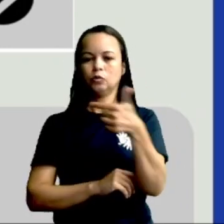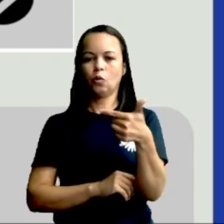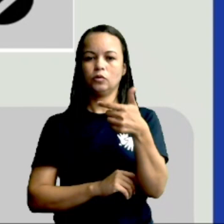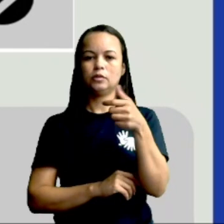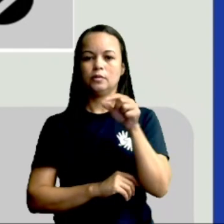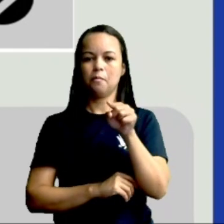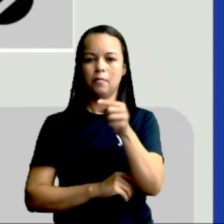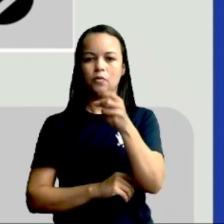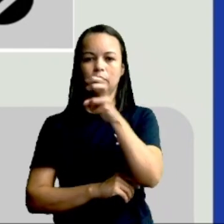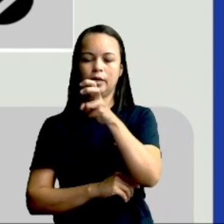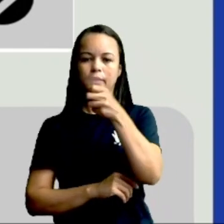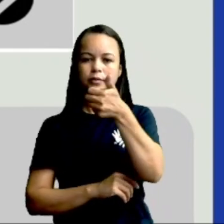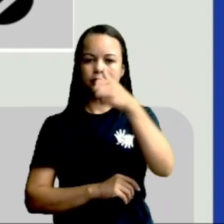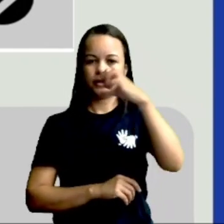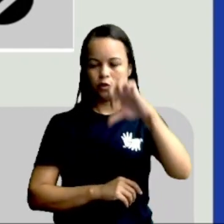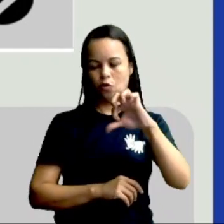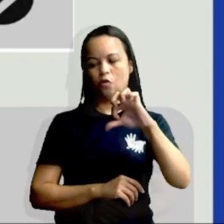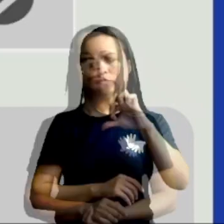12.519.